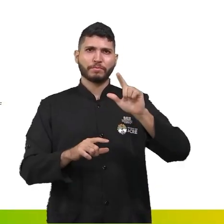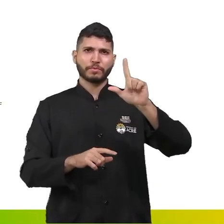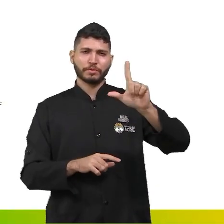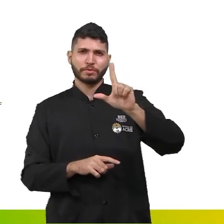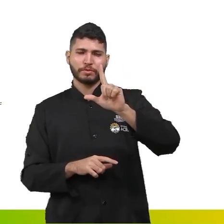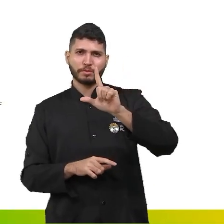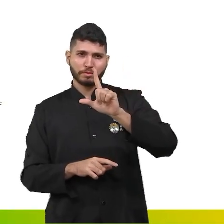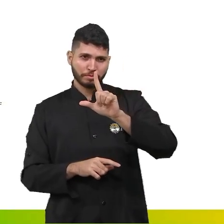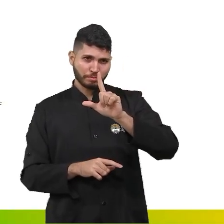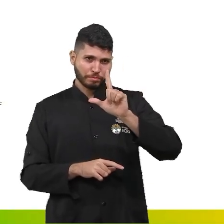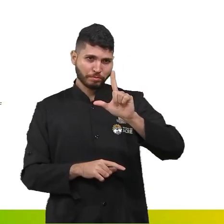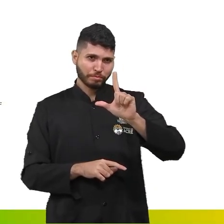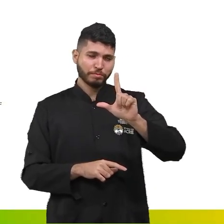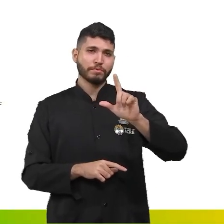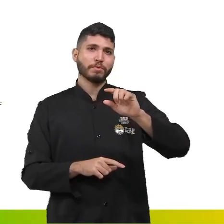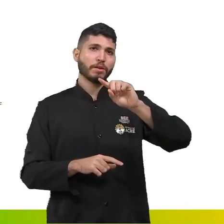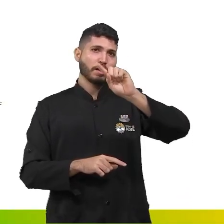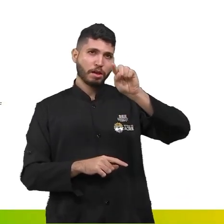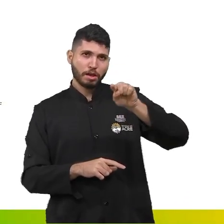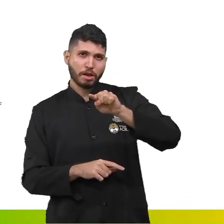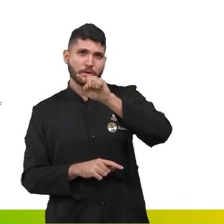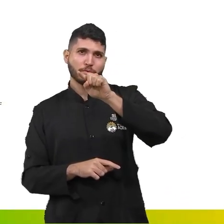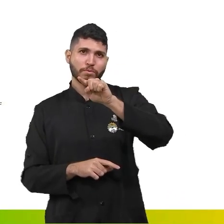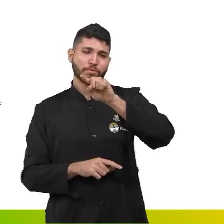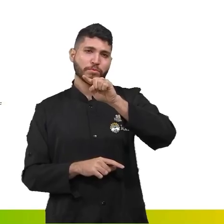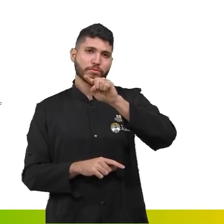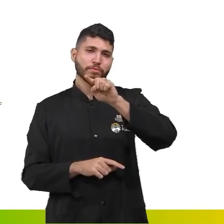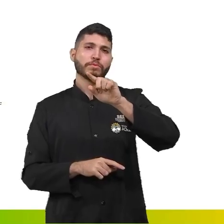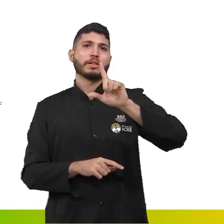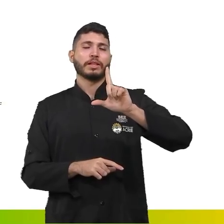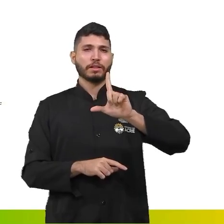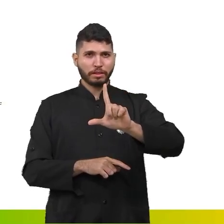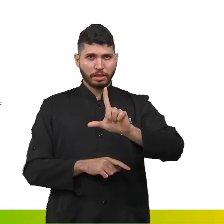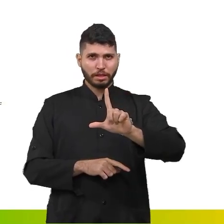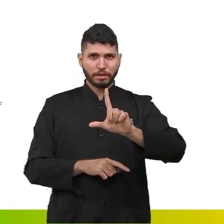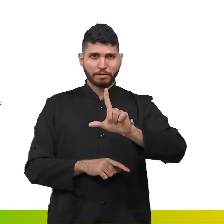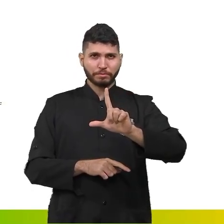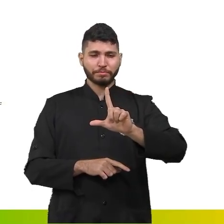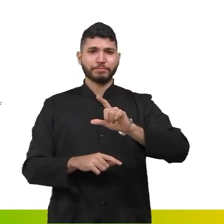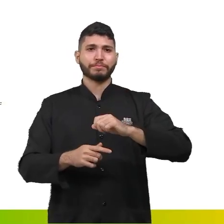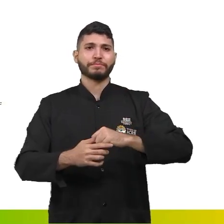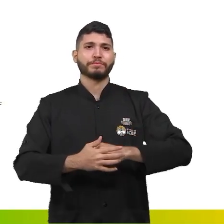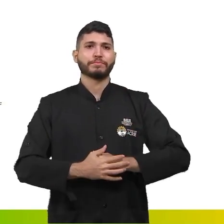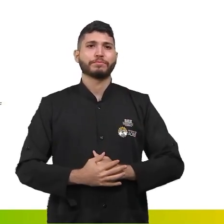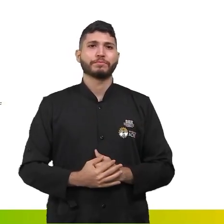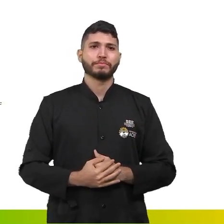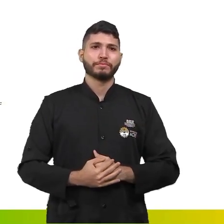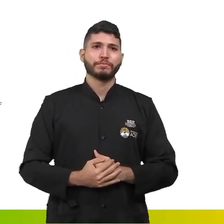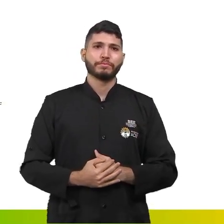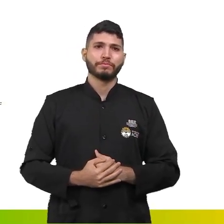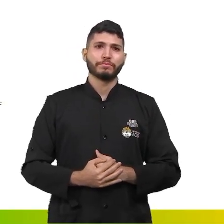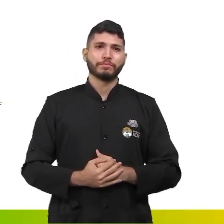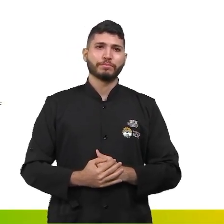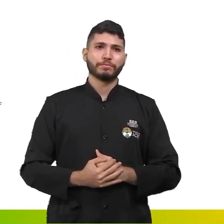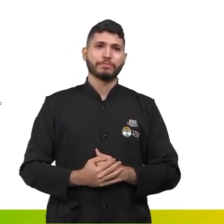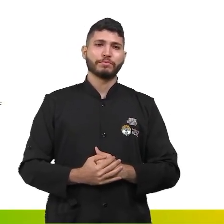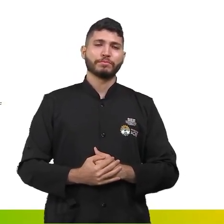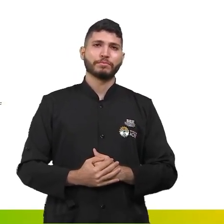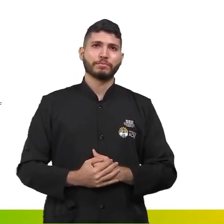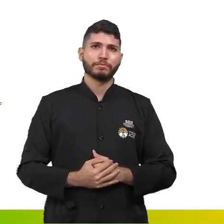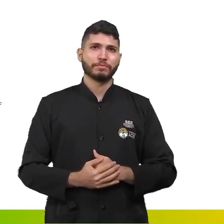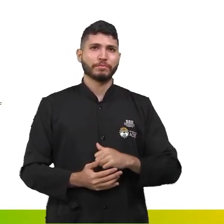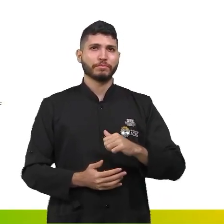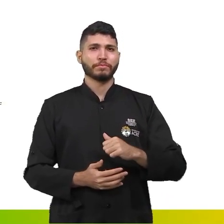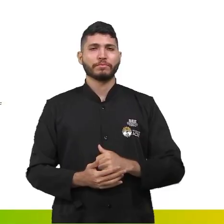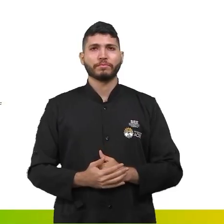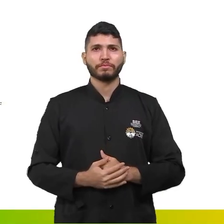lado. Essa sigla, ok? Lado, ângulo, lado. Ah, professor, não existe